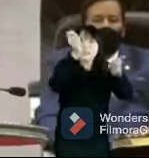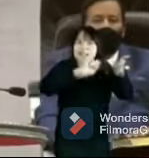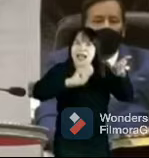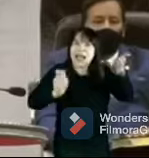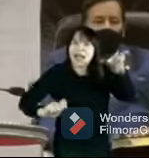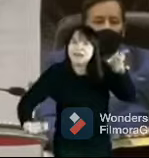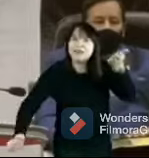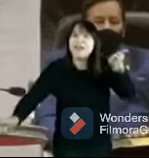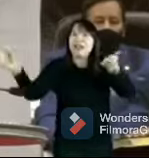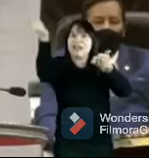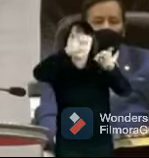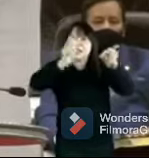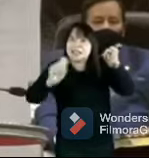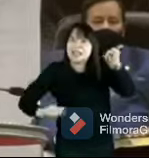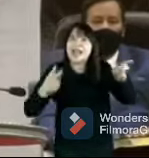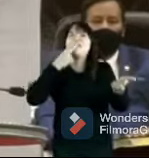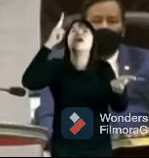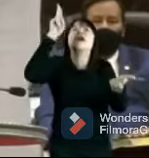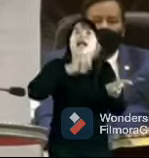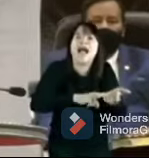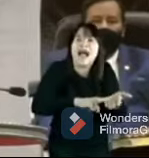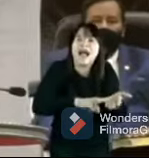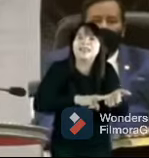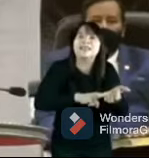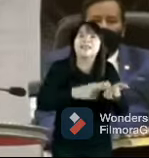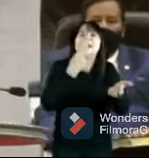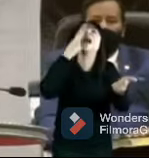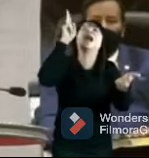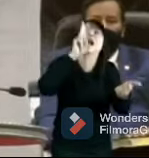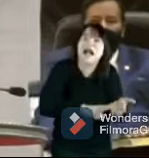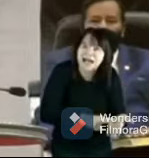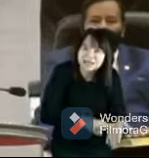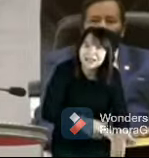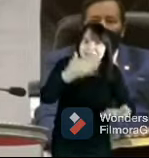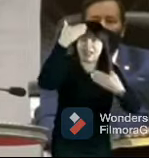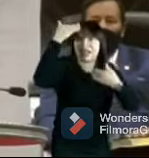Escreve a carta da gratidão,